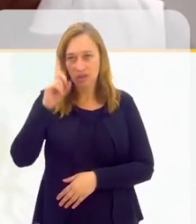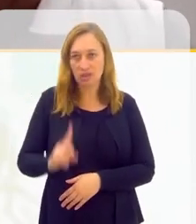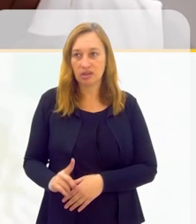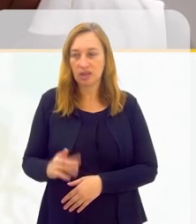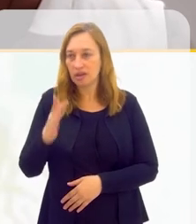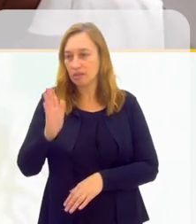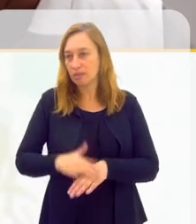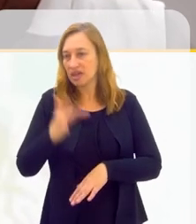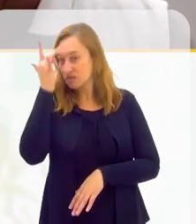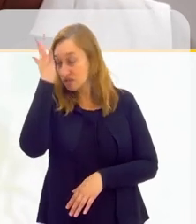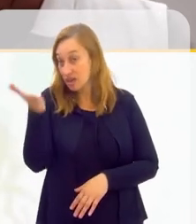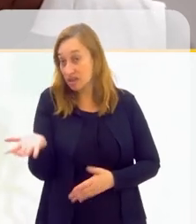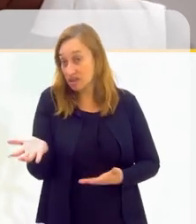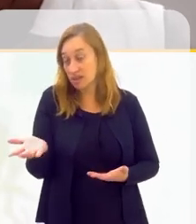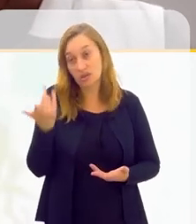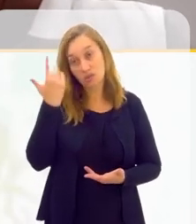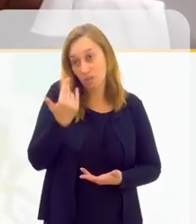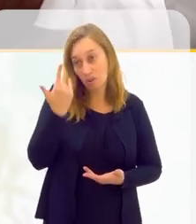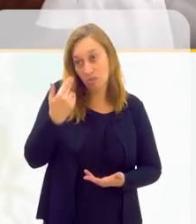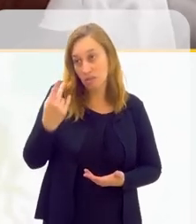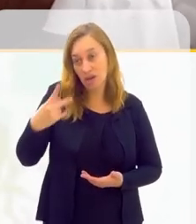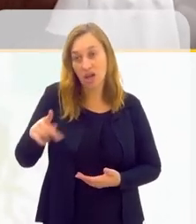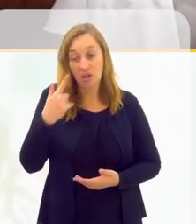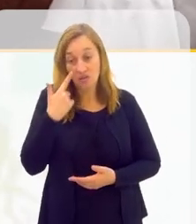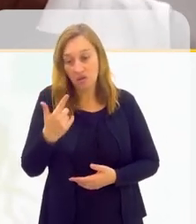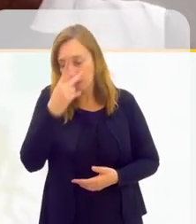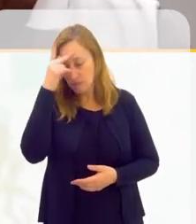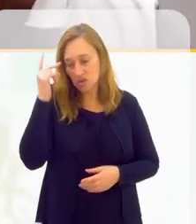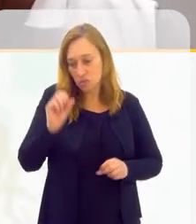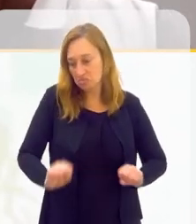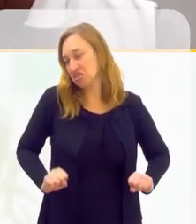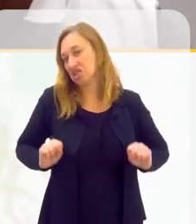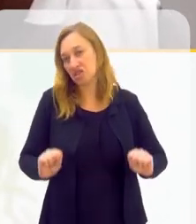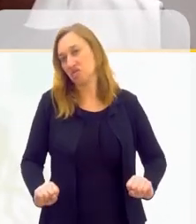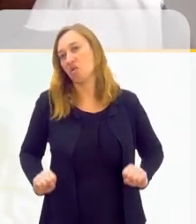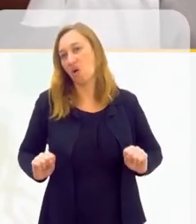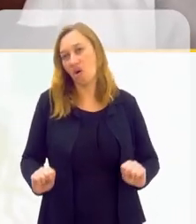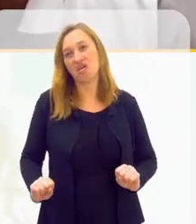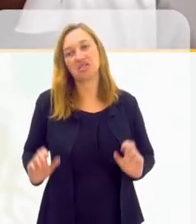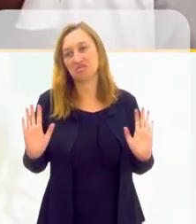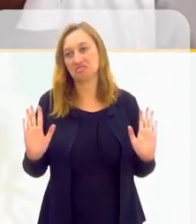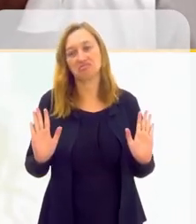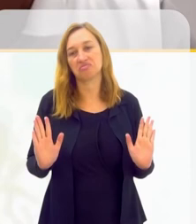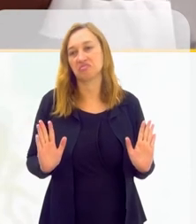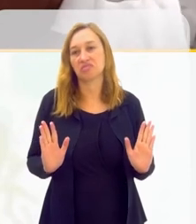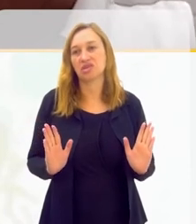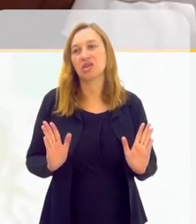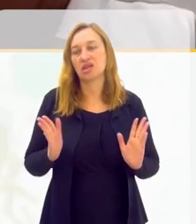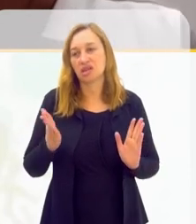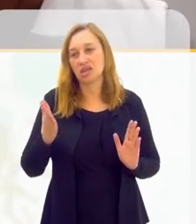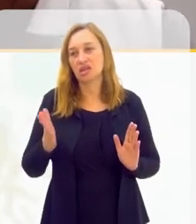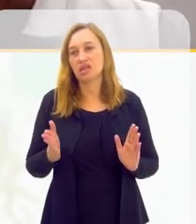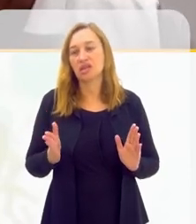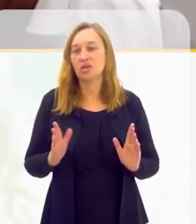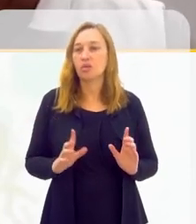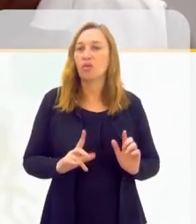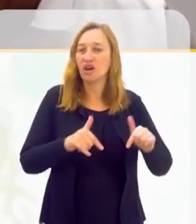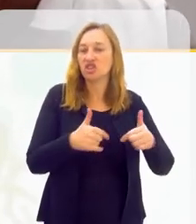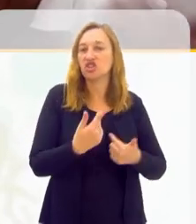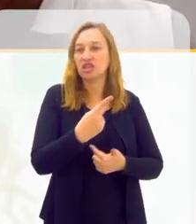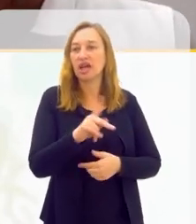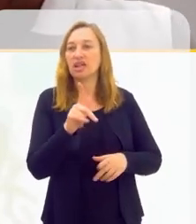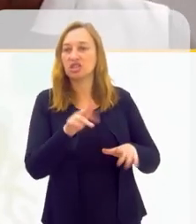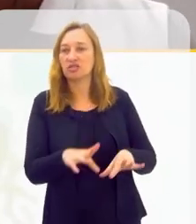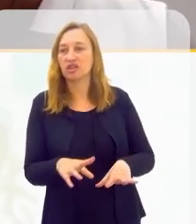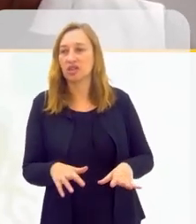mais fácil. Para ela era uma coisa totalmente normal. Ver alguém numa cadeira de rodas, perceber que aquela pessoa tem que fazer as coisas de outra maneira,